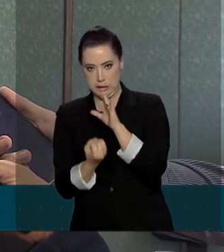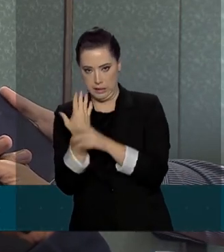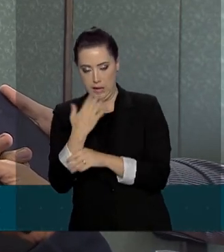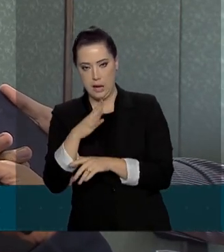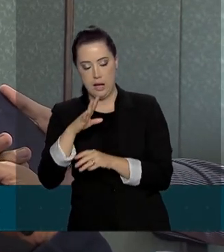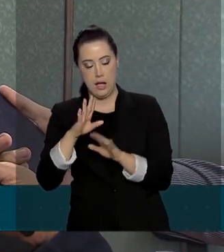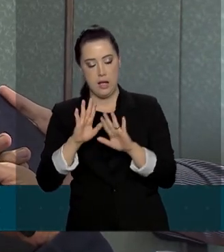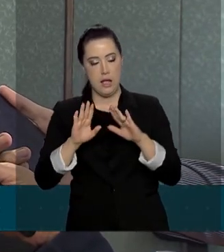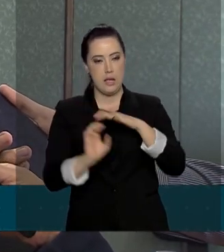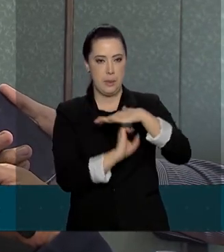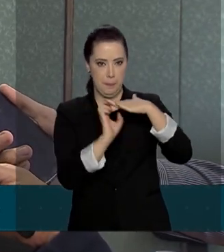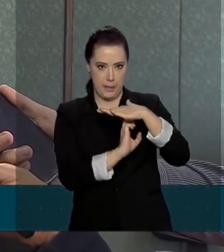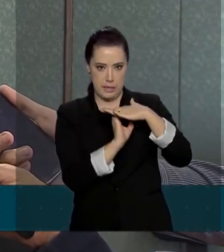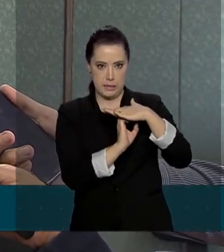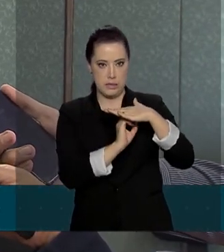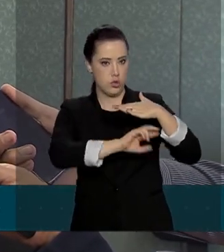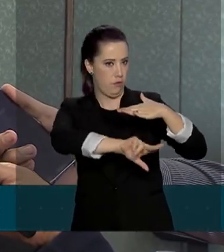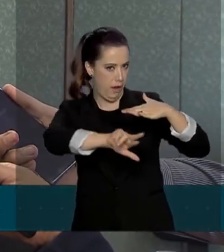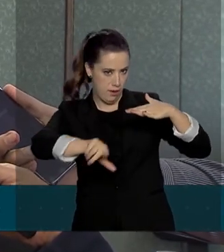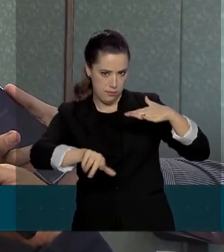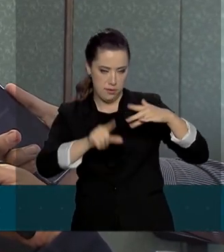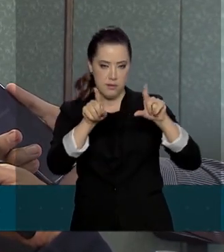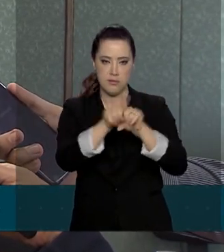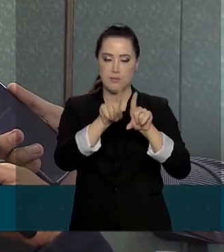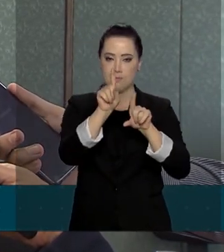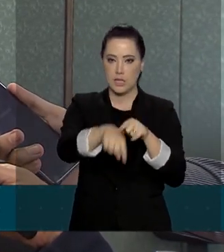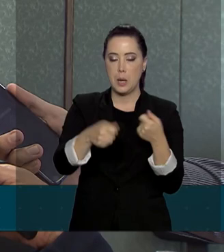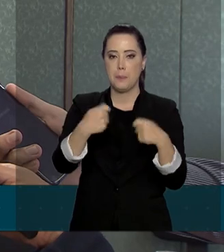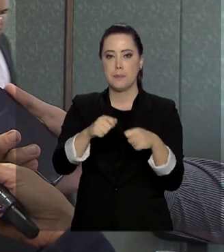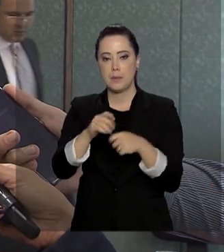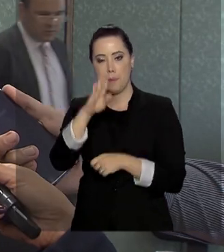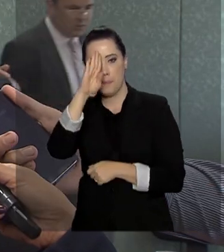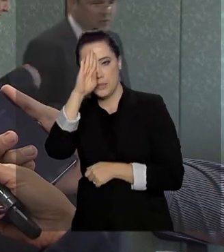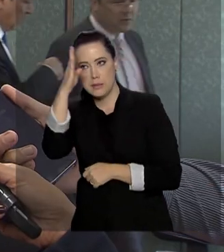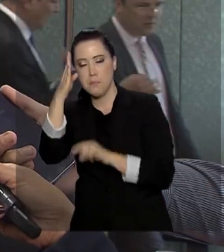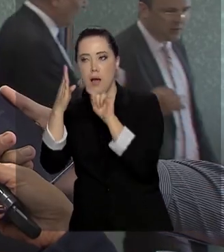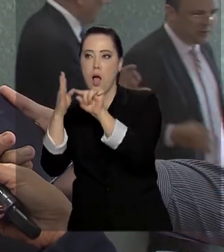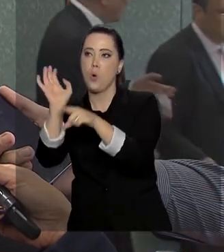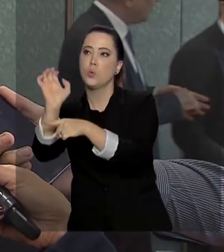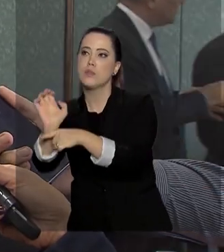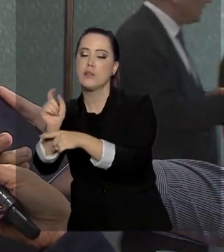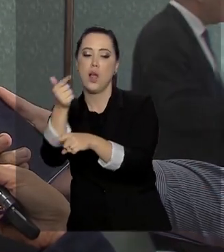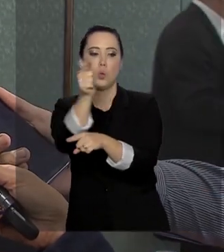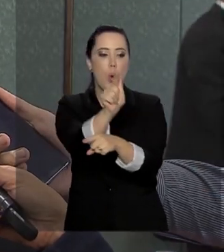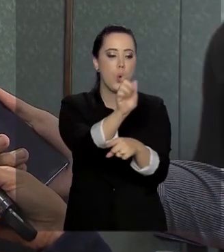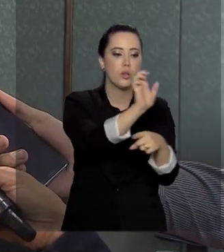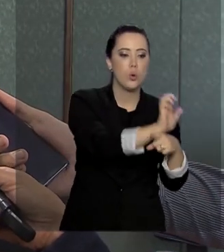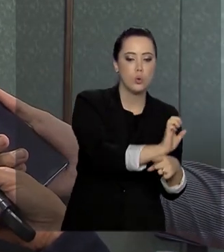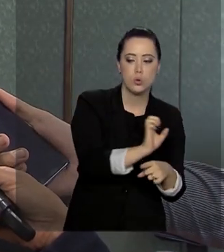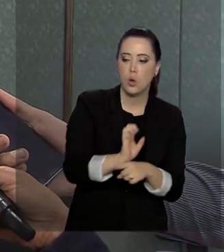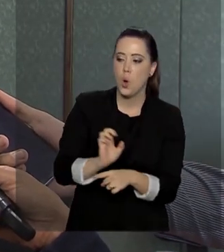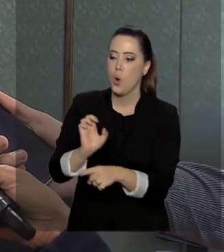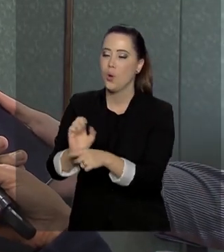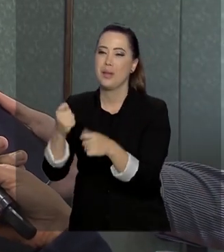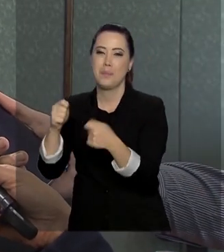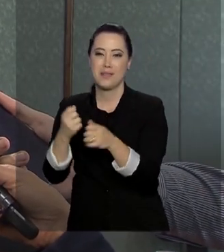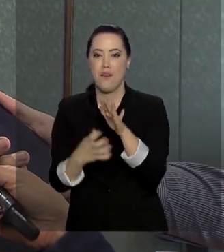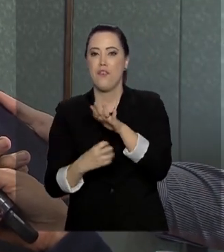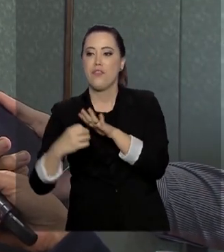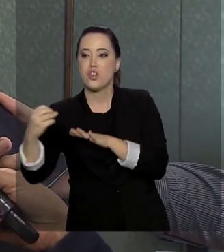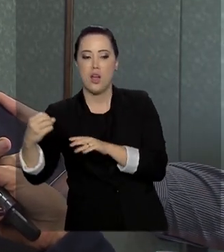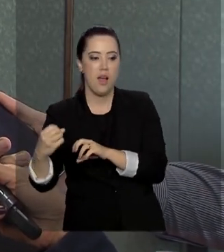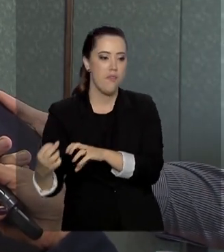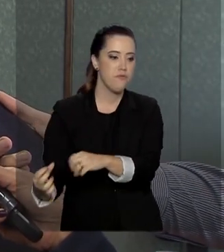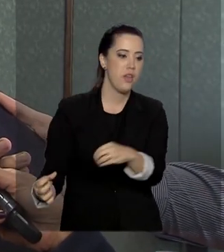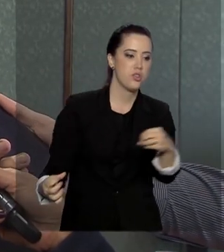abrir a empresa no estado da matriz e se deslocar em cada estado onde ele quer uma filial e fazer o registro dessa empresa, ou seja, se